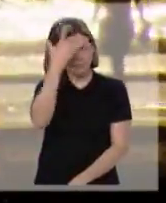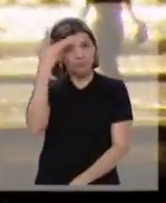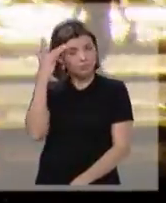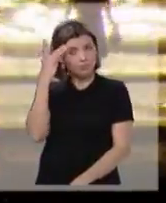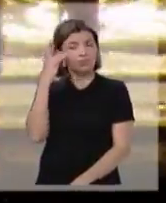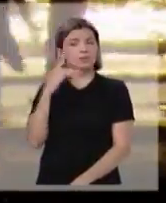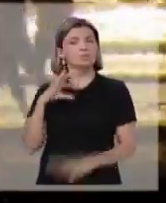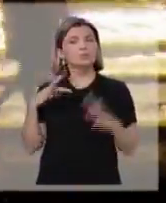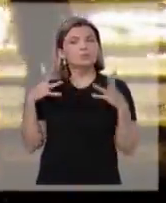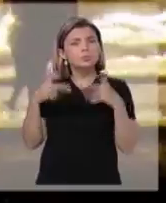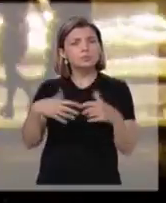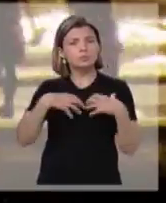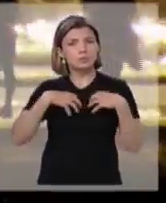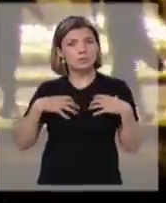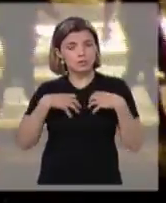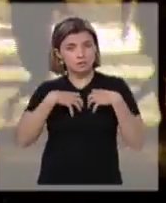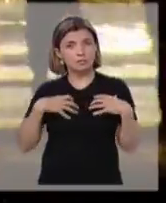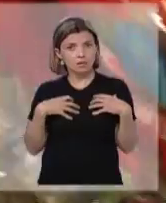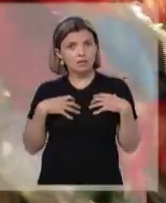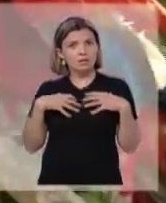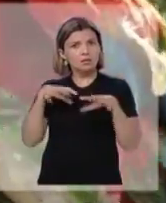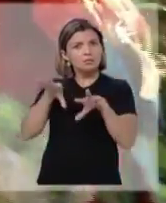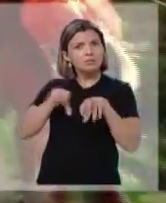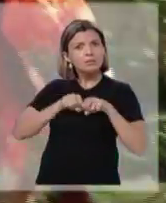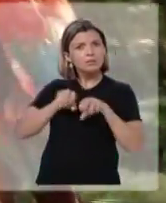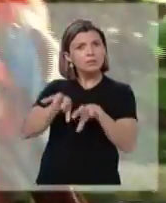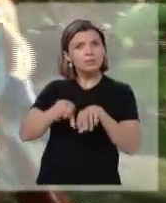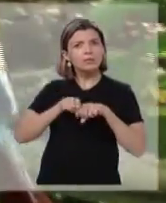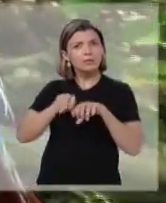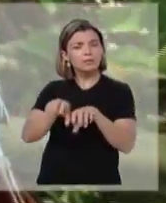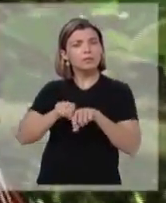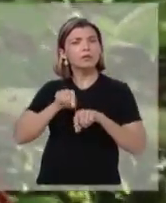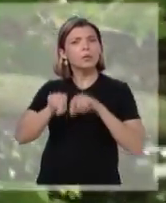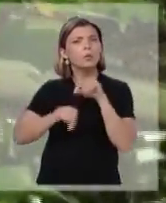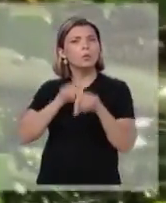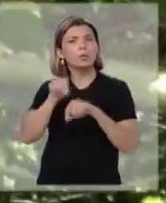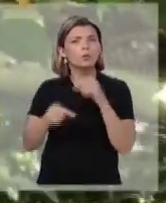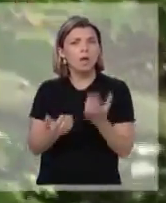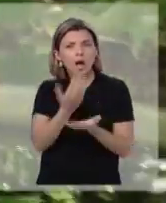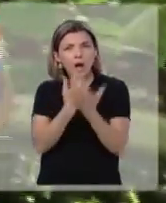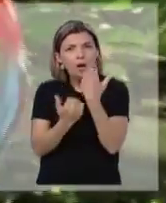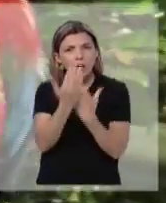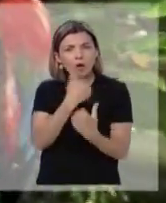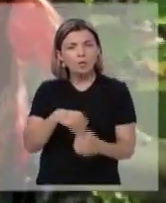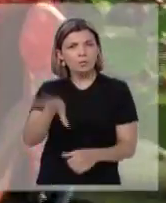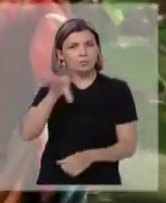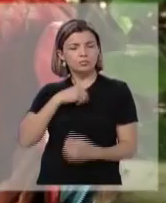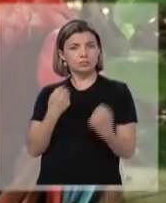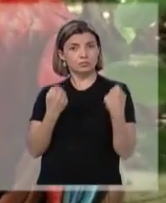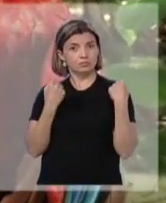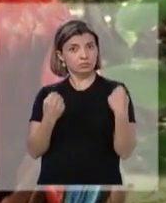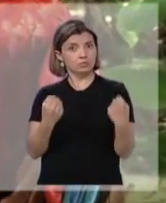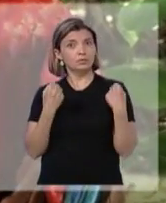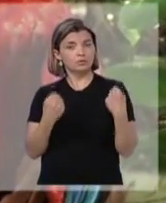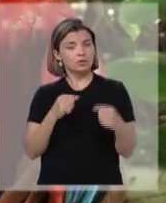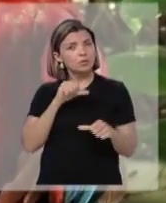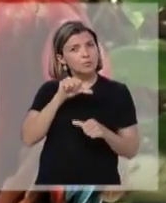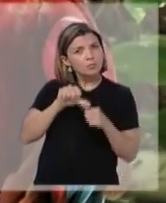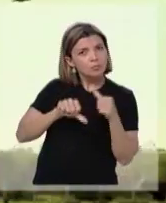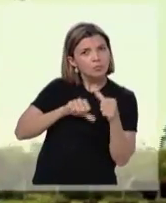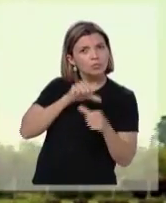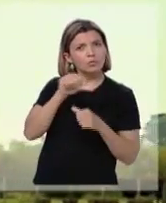Nós, seres humanos, e todos os animais, retiramos a energia de que precisamos dos alimentos.